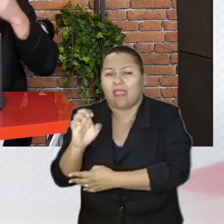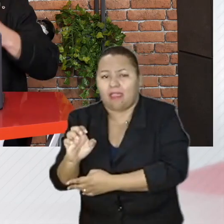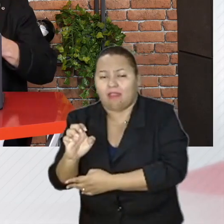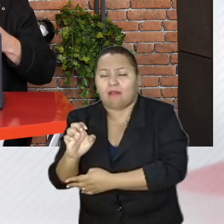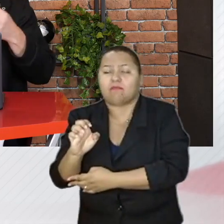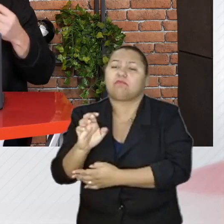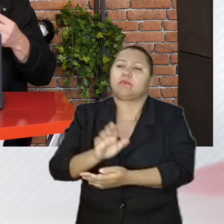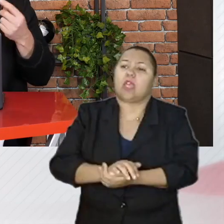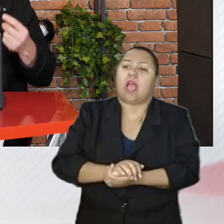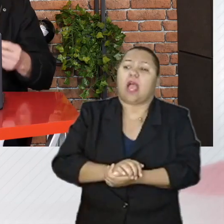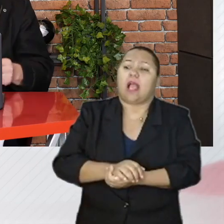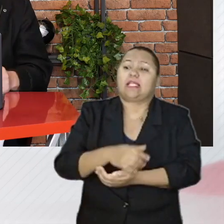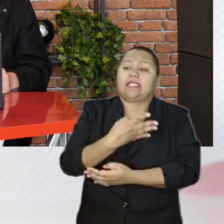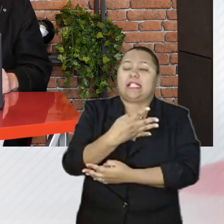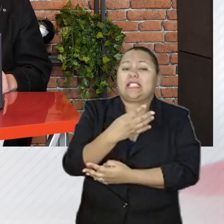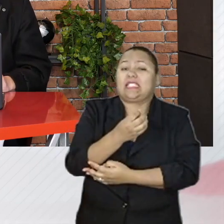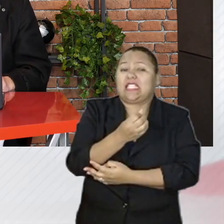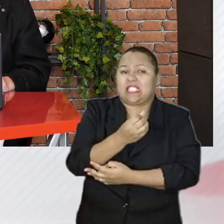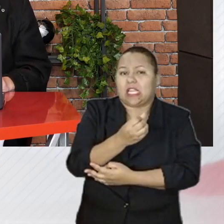No Brasil é